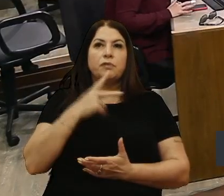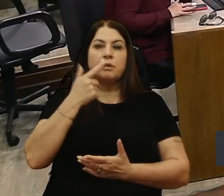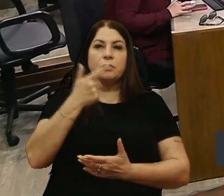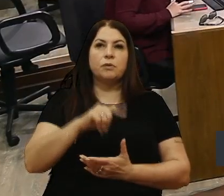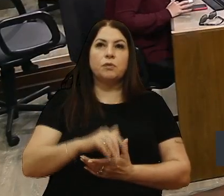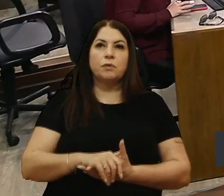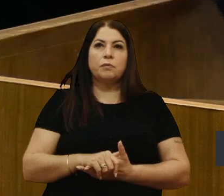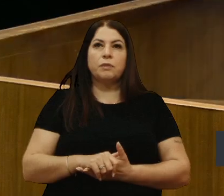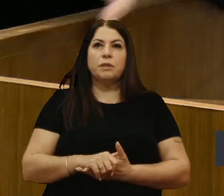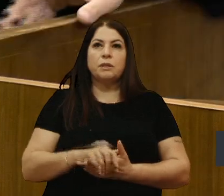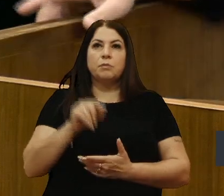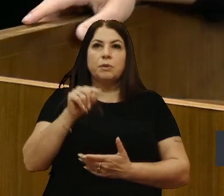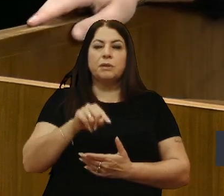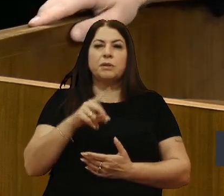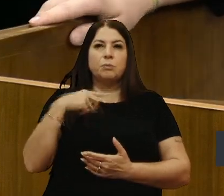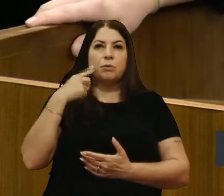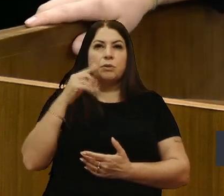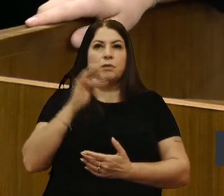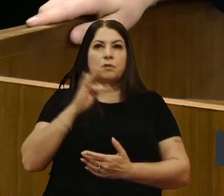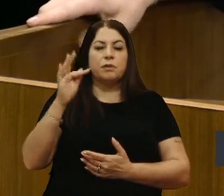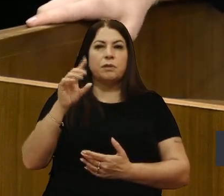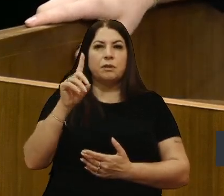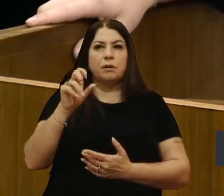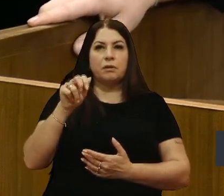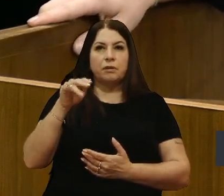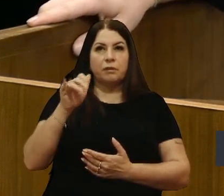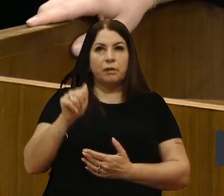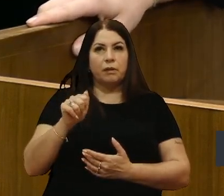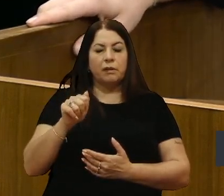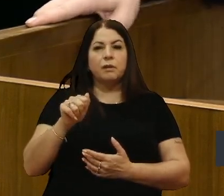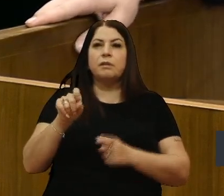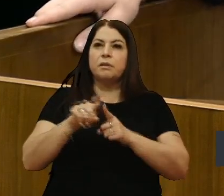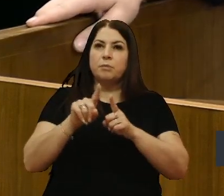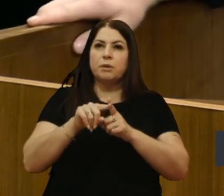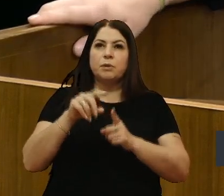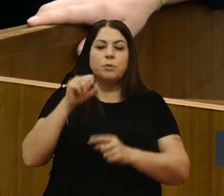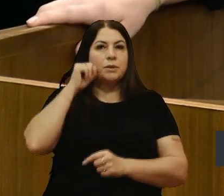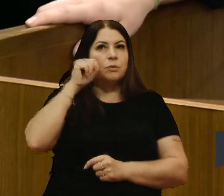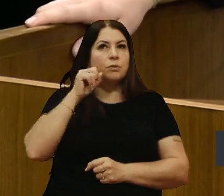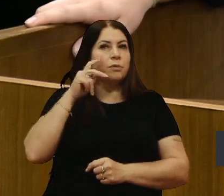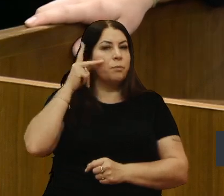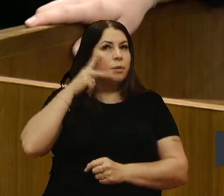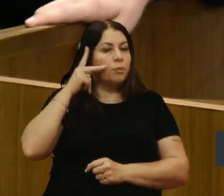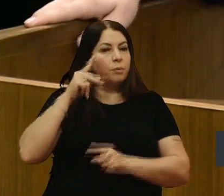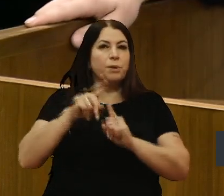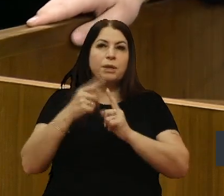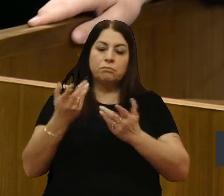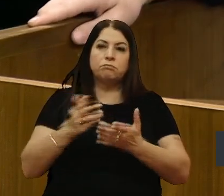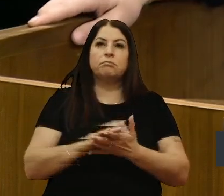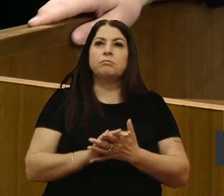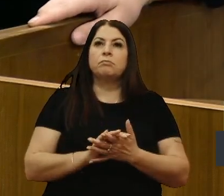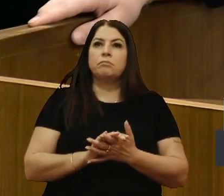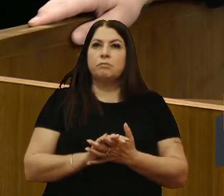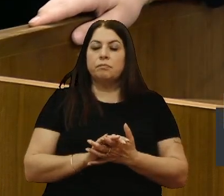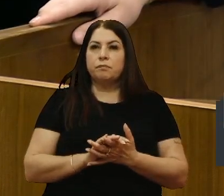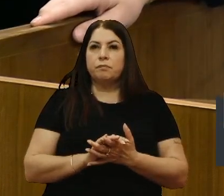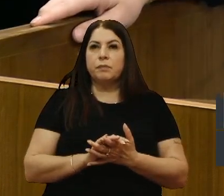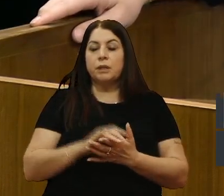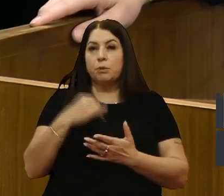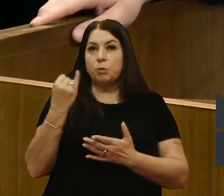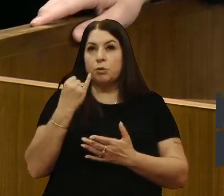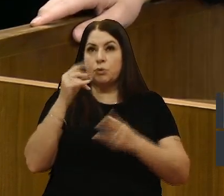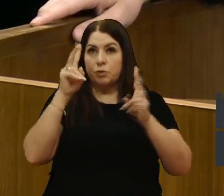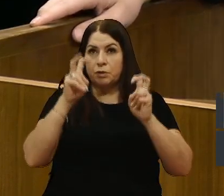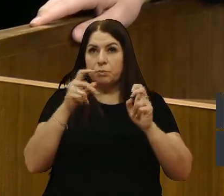né, estará aqui nossa deputada federal Dayana Santos, inclusive, do PCdoB, o senador Paulo Paim, enfim. Tão importante